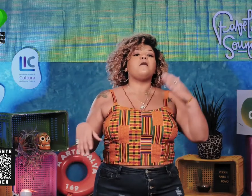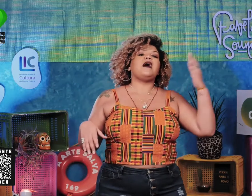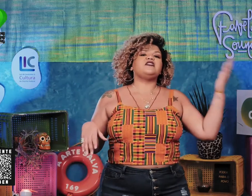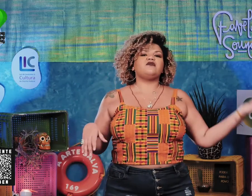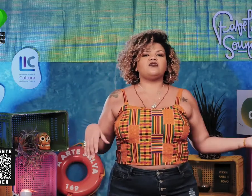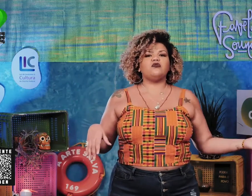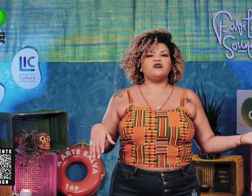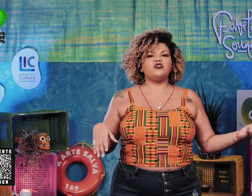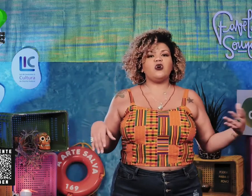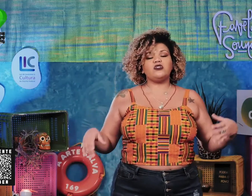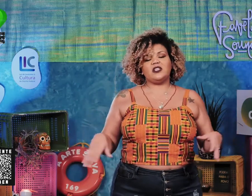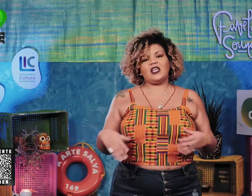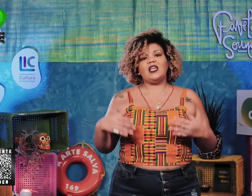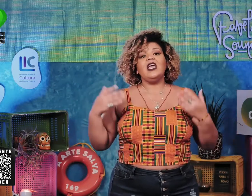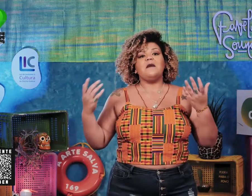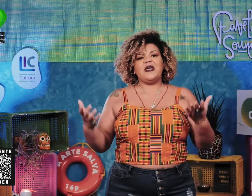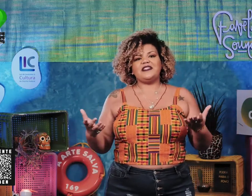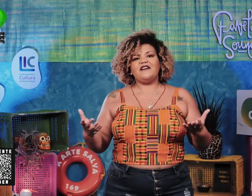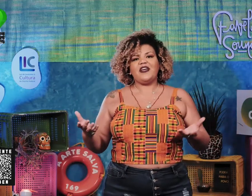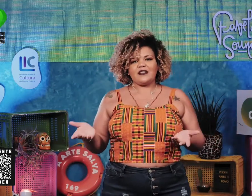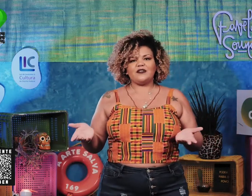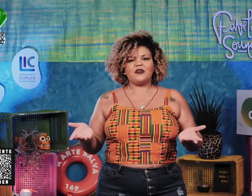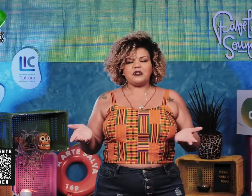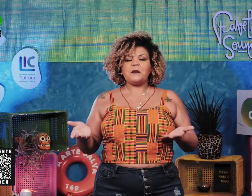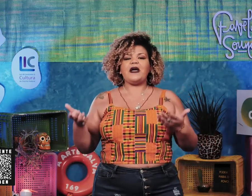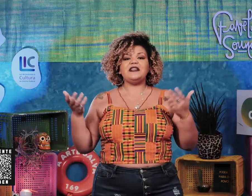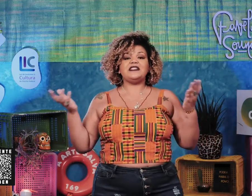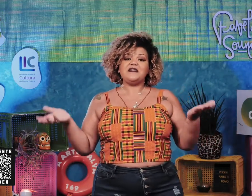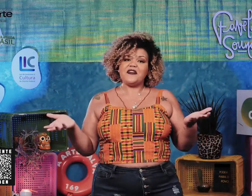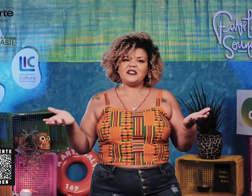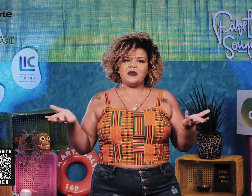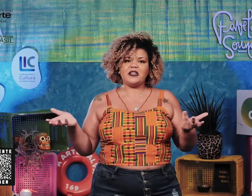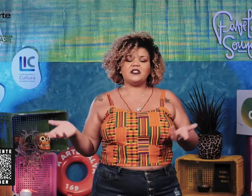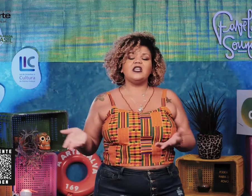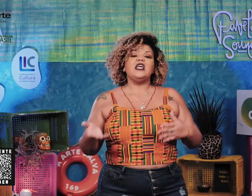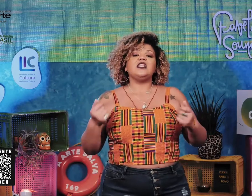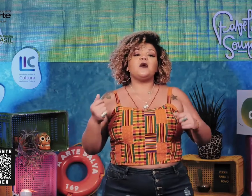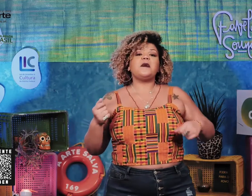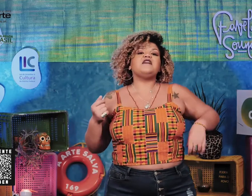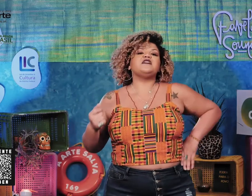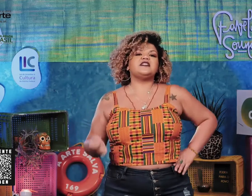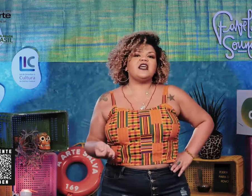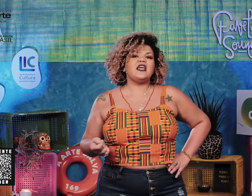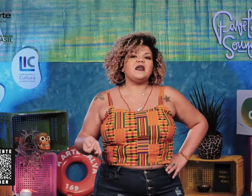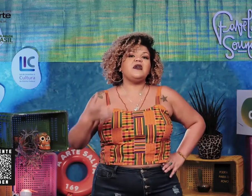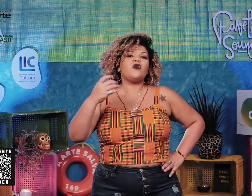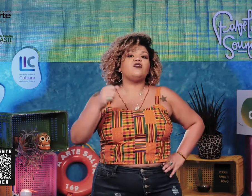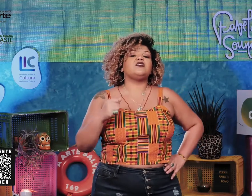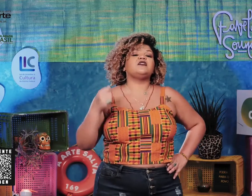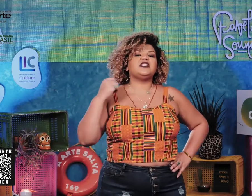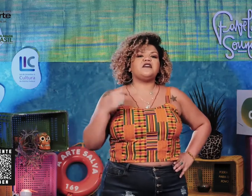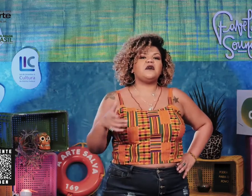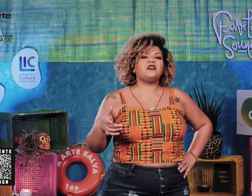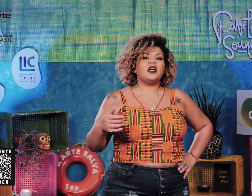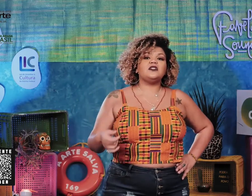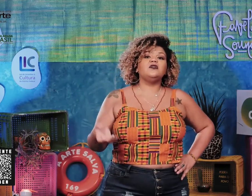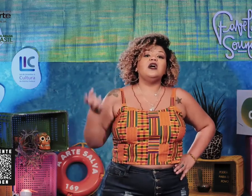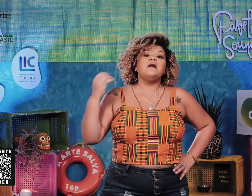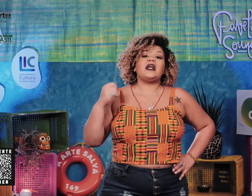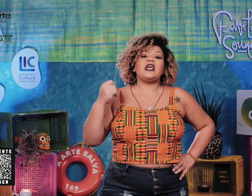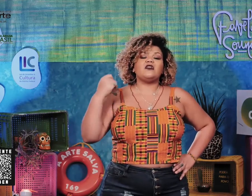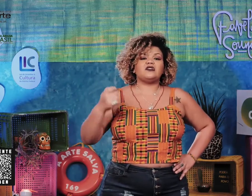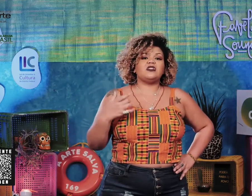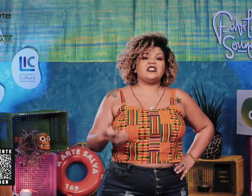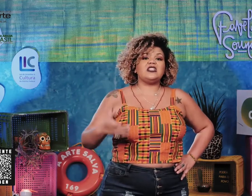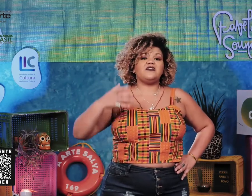em combate aos discursos de ódio que tem perseverado no nosso país bom então para você me conta o que que tá